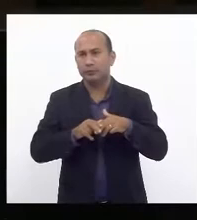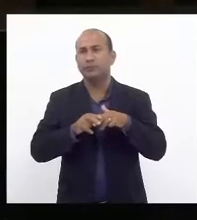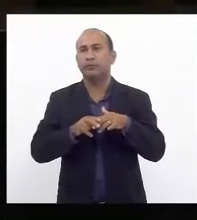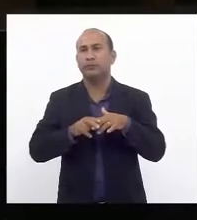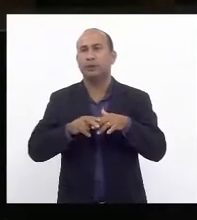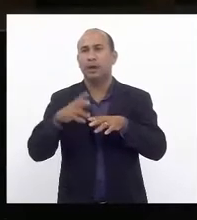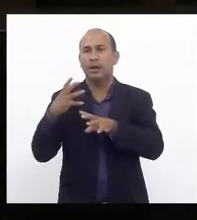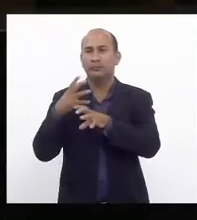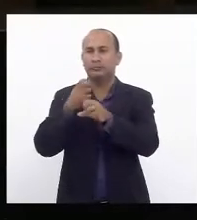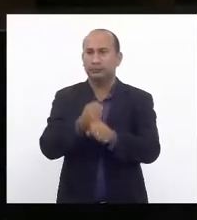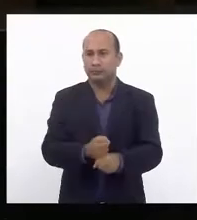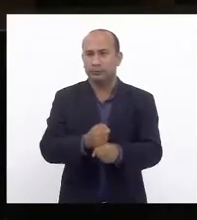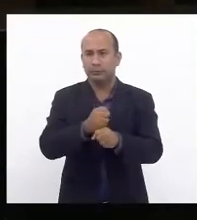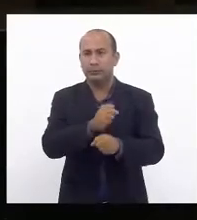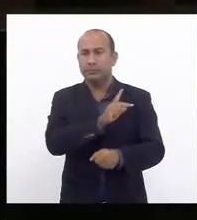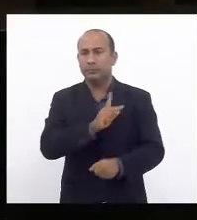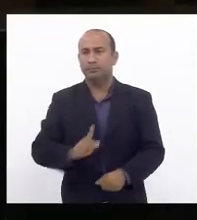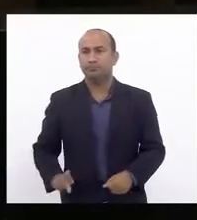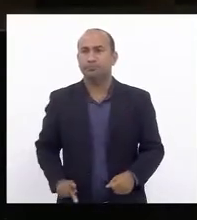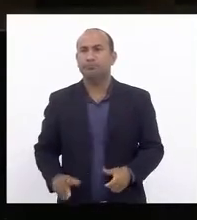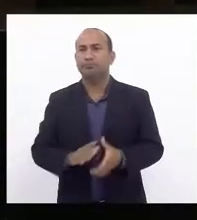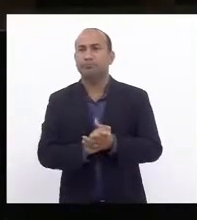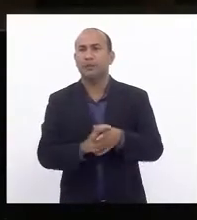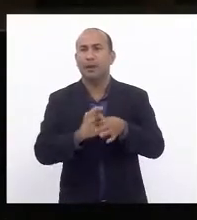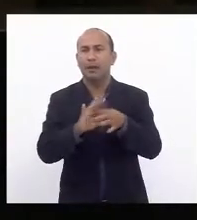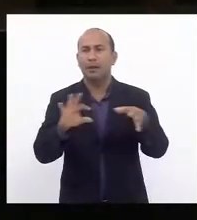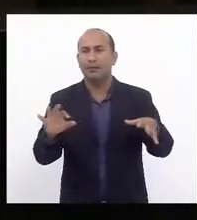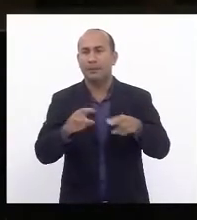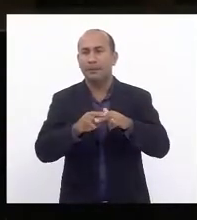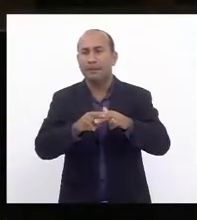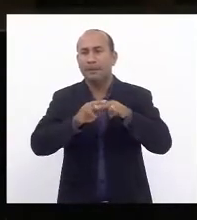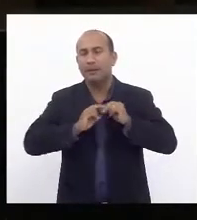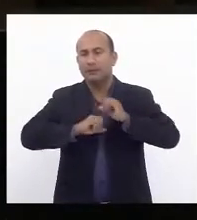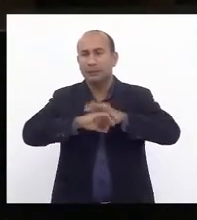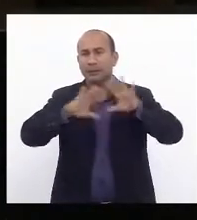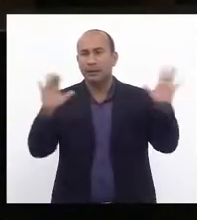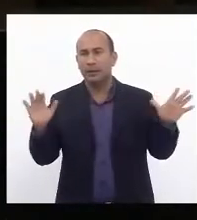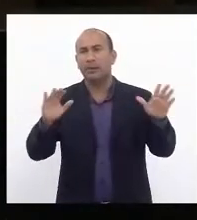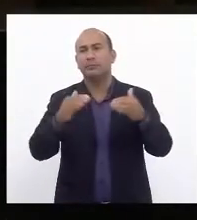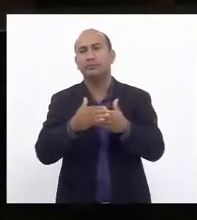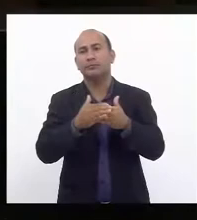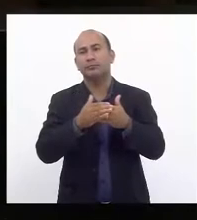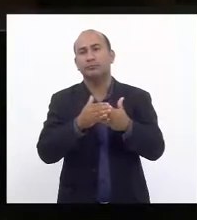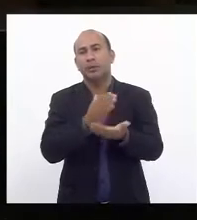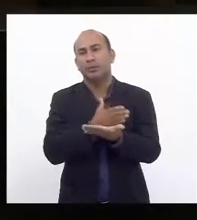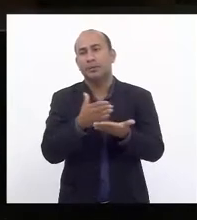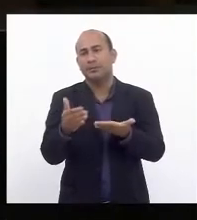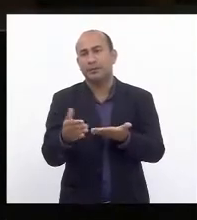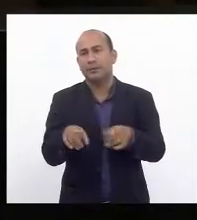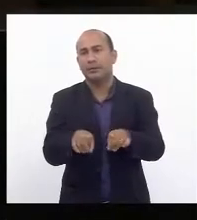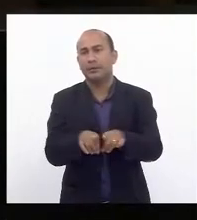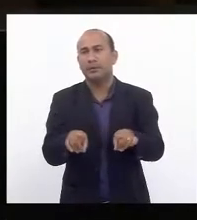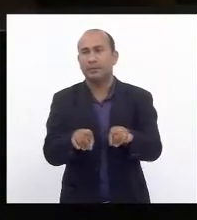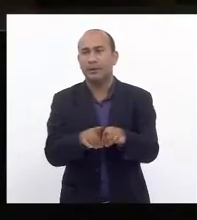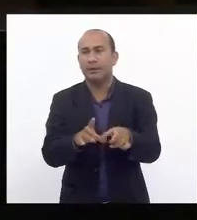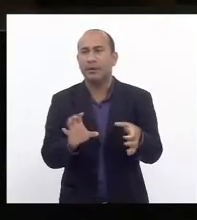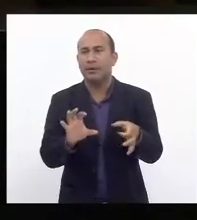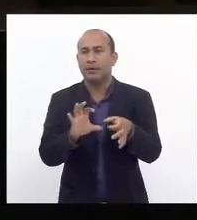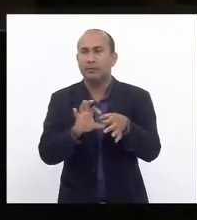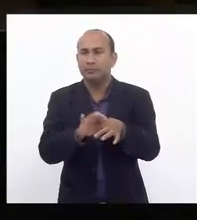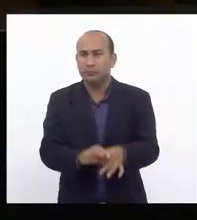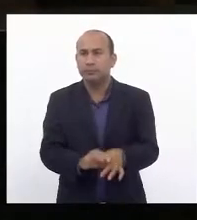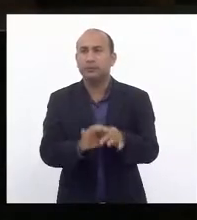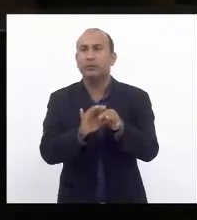pública estão isentas. Mas, é claro, essa iniciativa também está amparada pelo convênio de